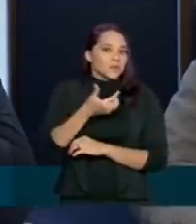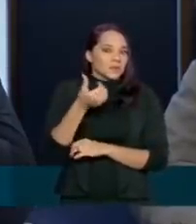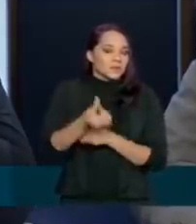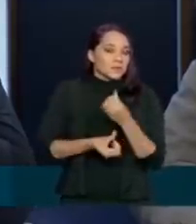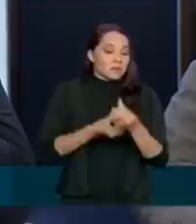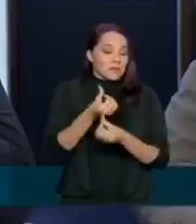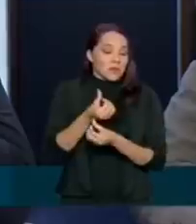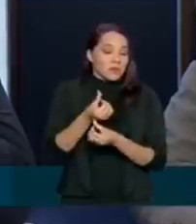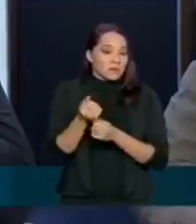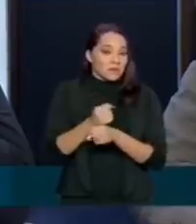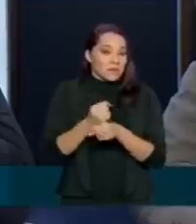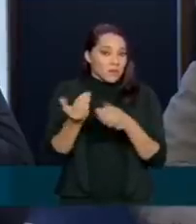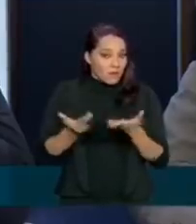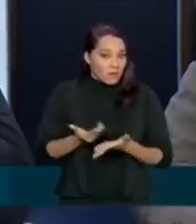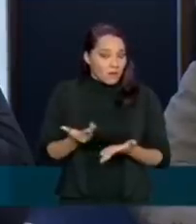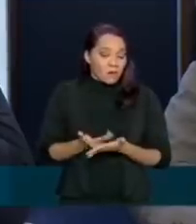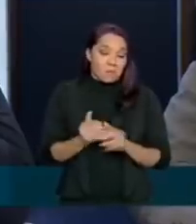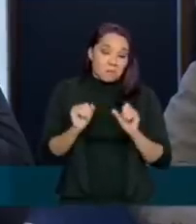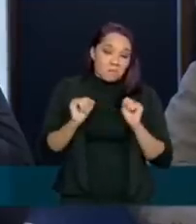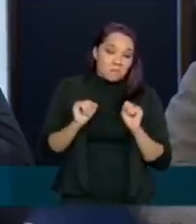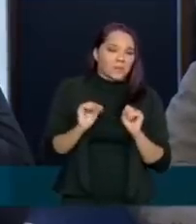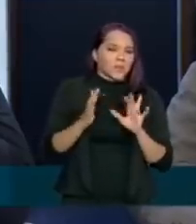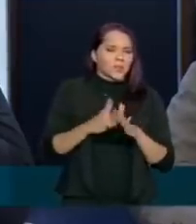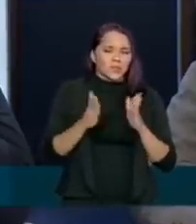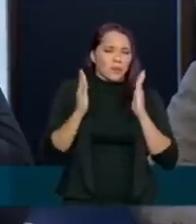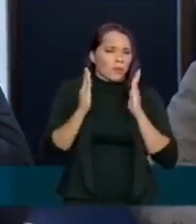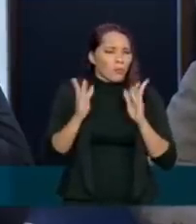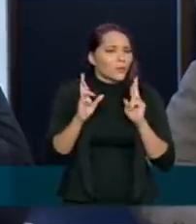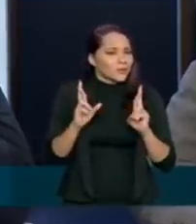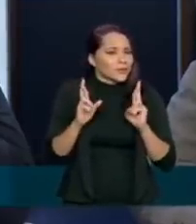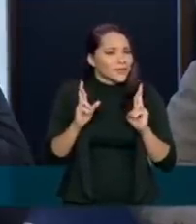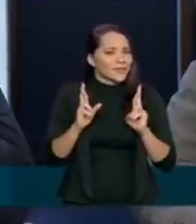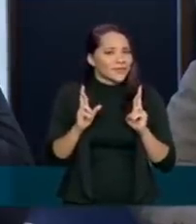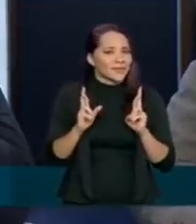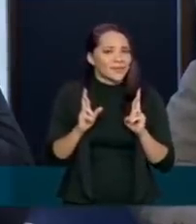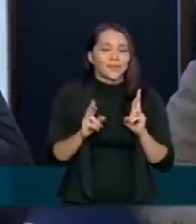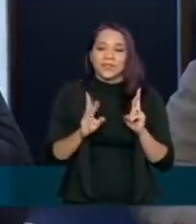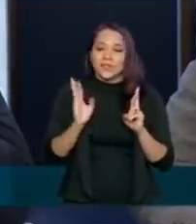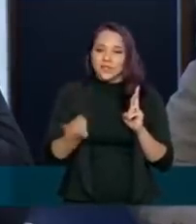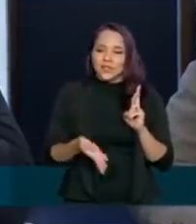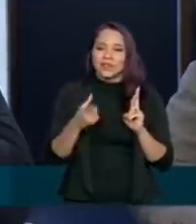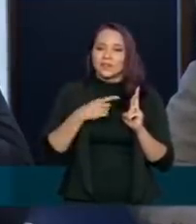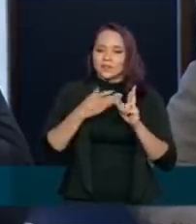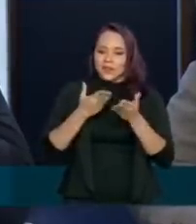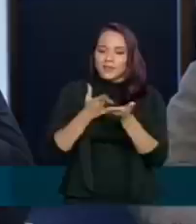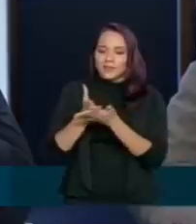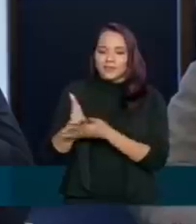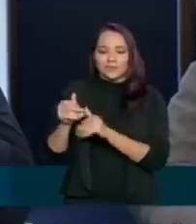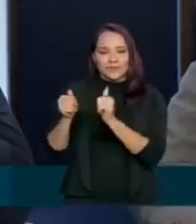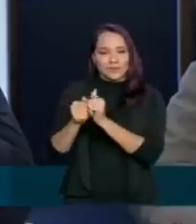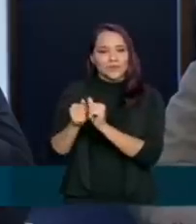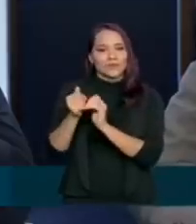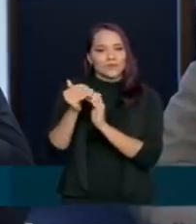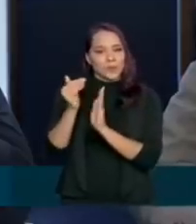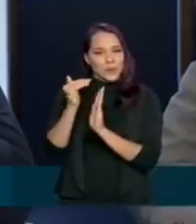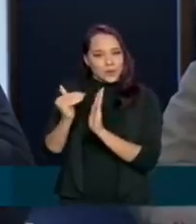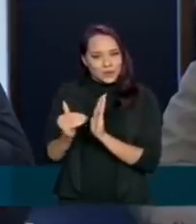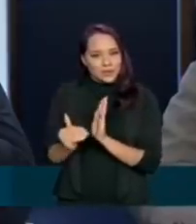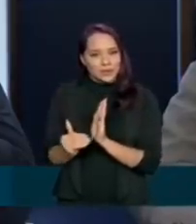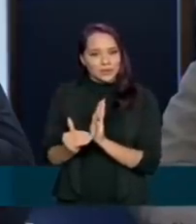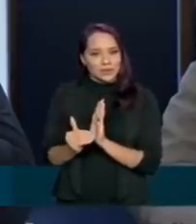ano, e a gente está apostando muito nisso, e já estamos fazendo parte do processo para que a gente